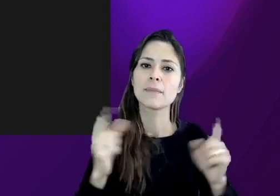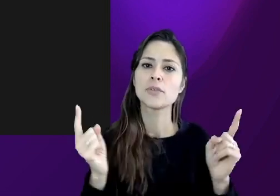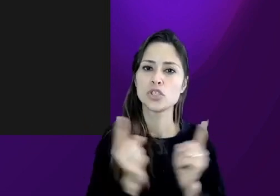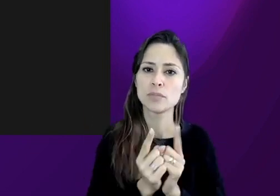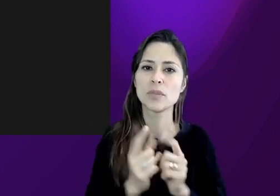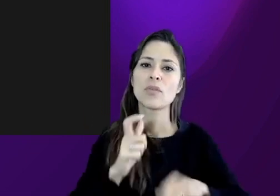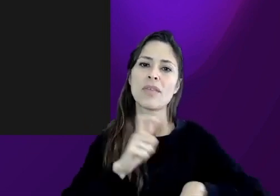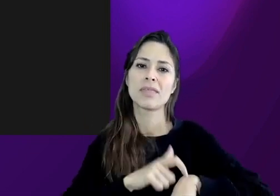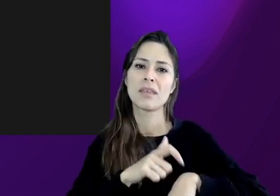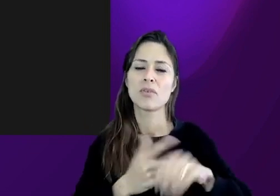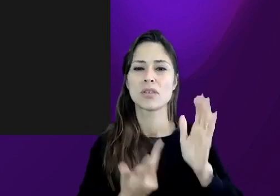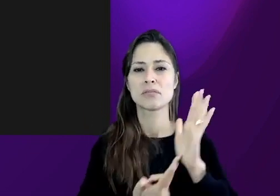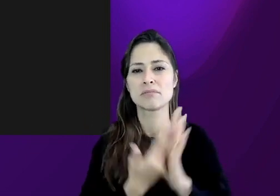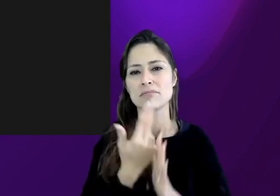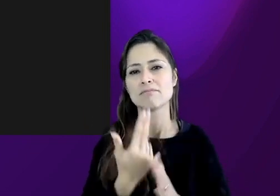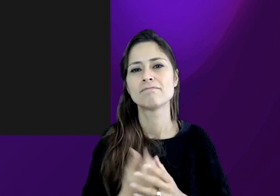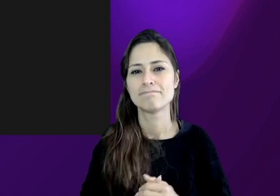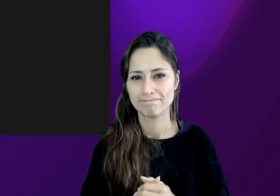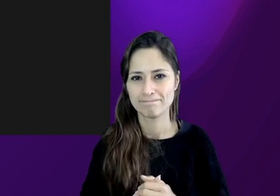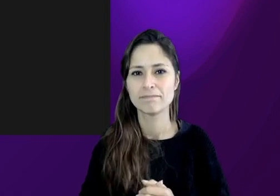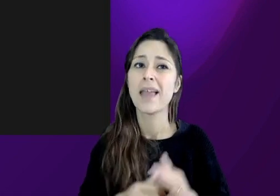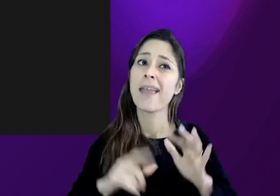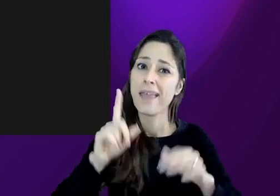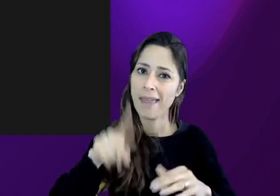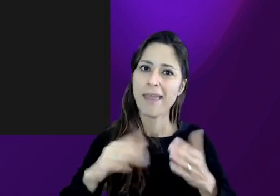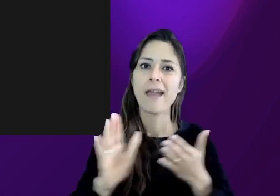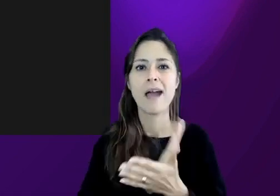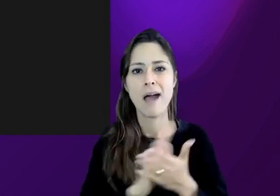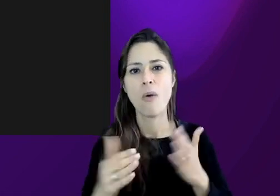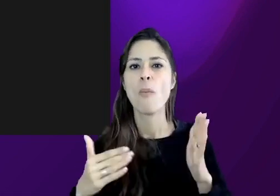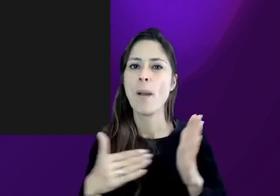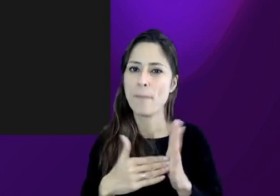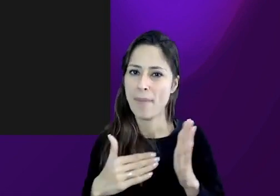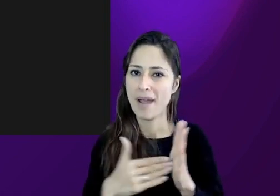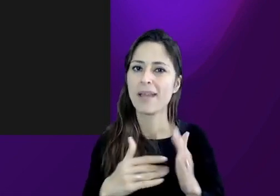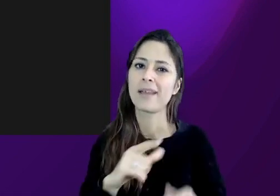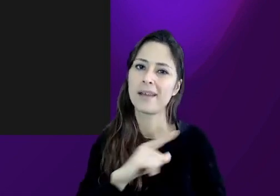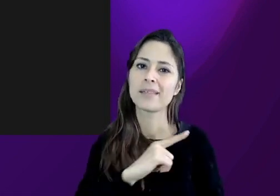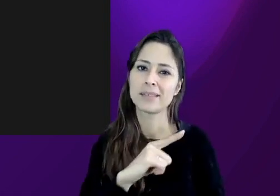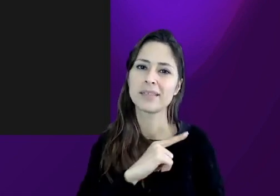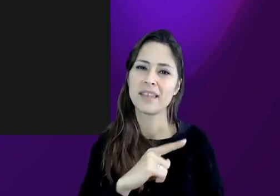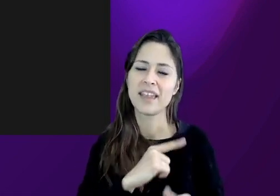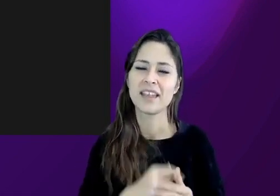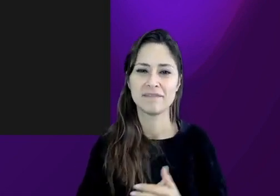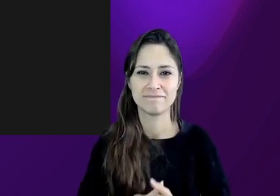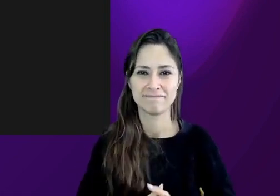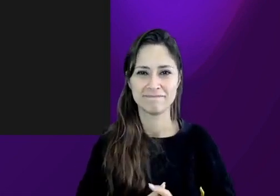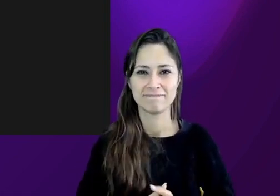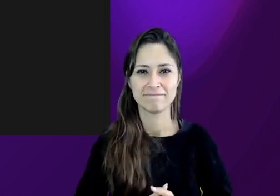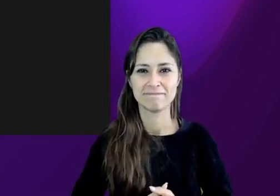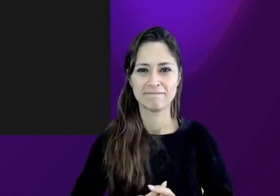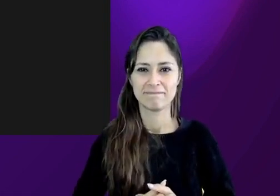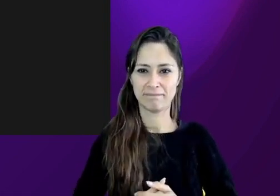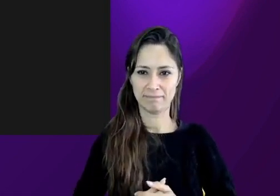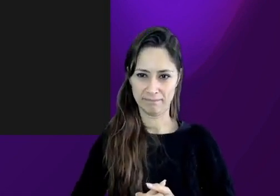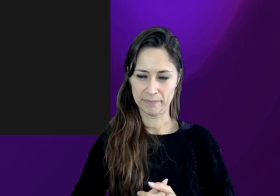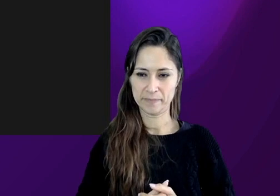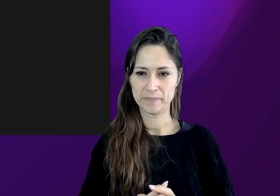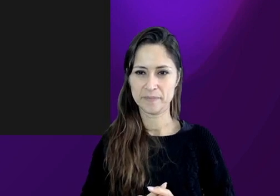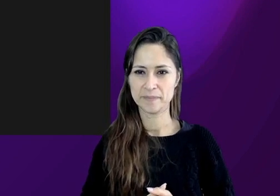cirúrgico. E eu acho que algumas das nossas barreiras maiores são justamente essas que você mencionou.